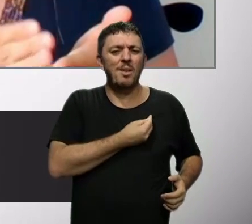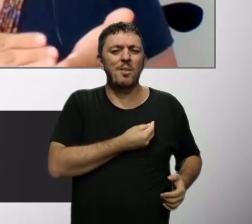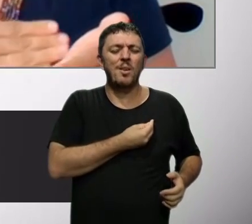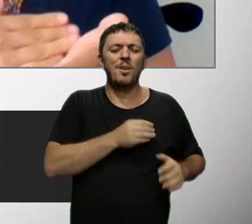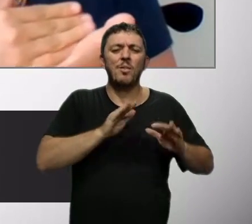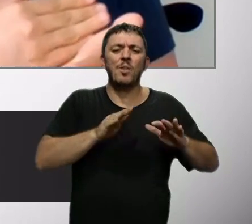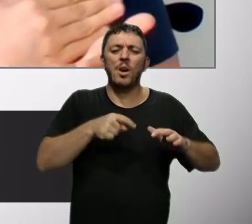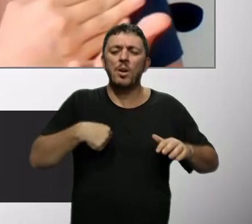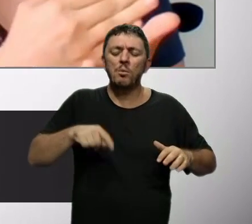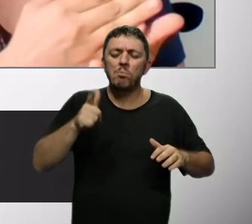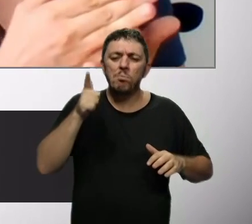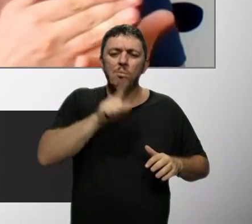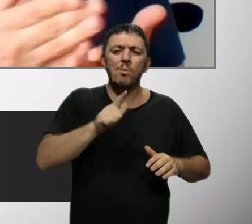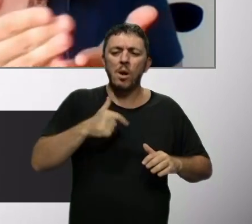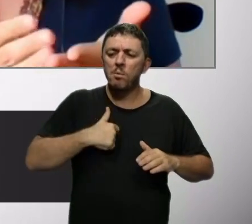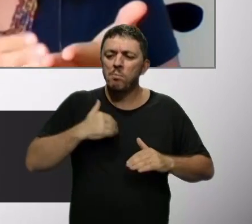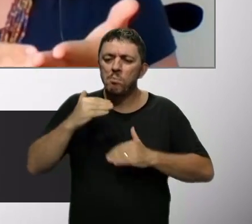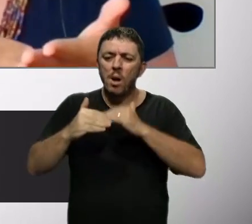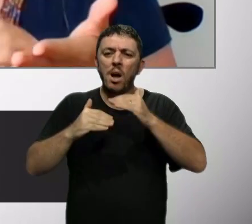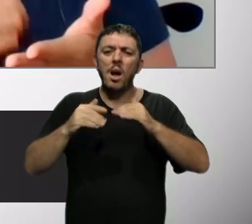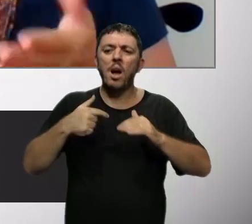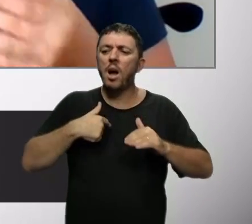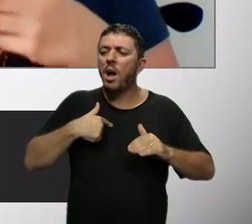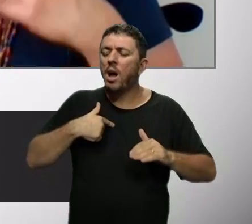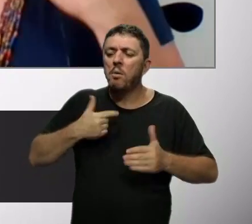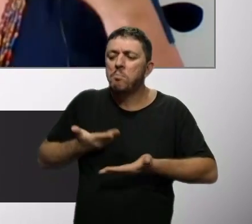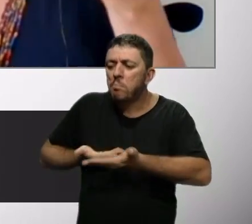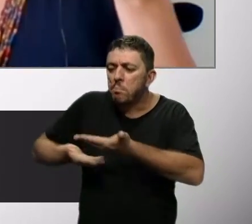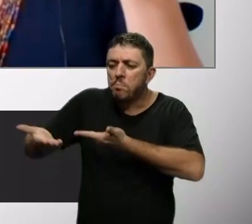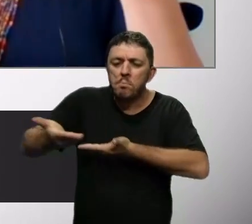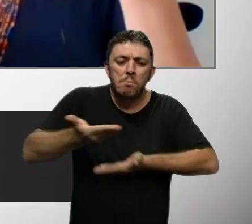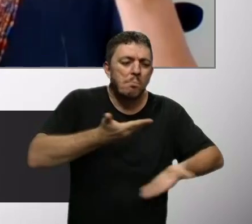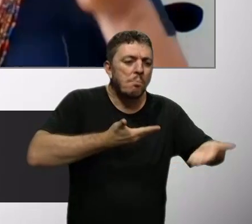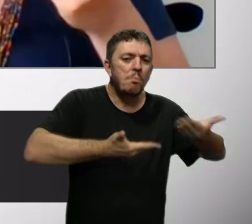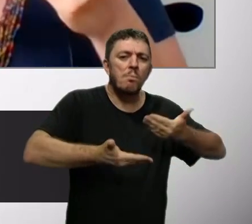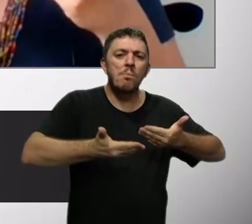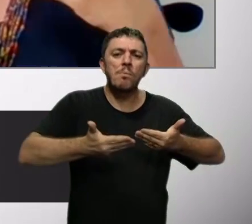olhar diferente, como a gente consegue escutar diferente, como a gente consegue